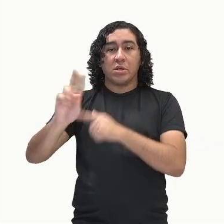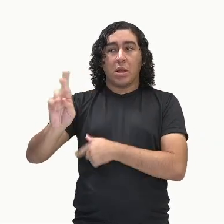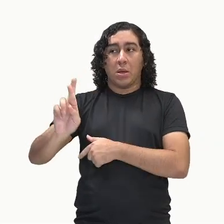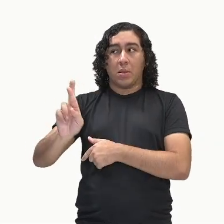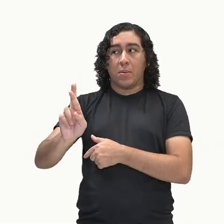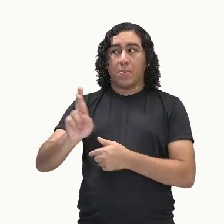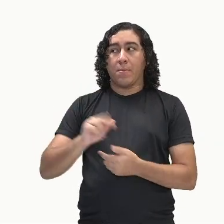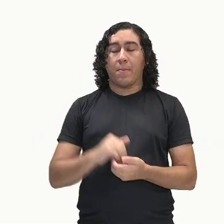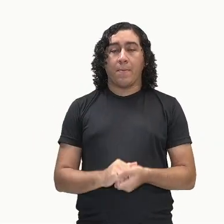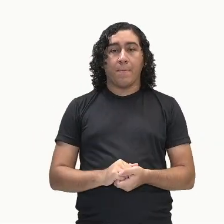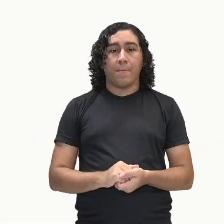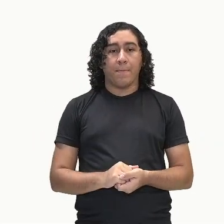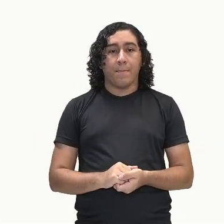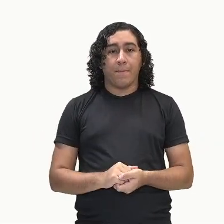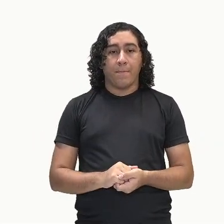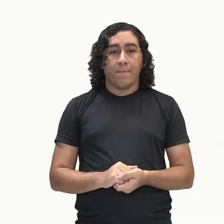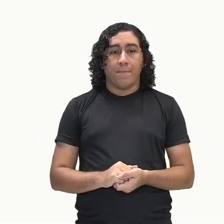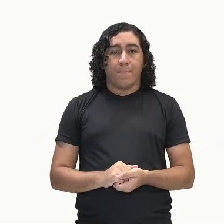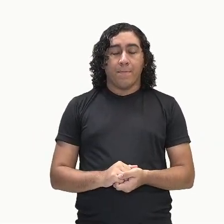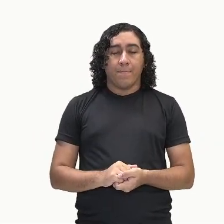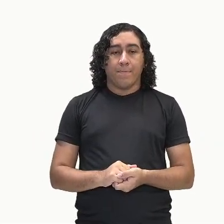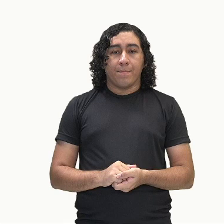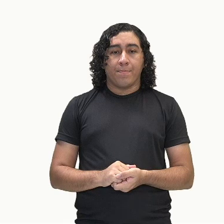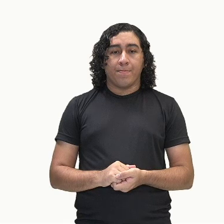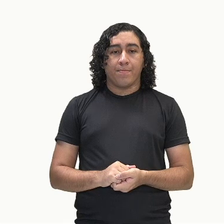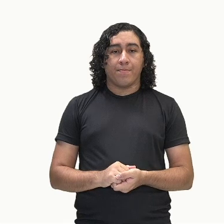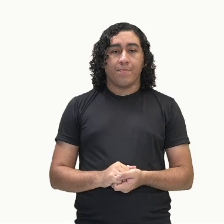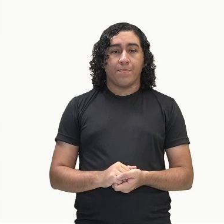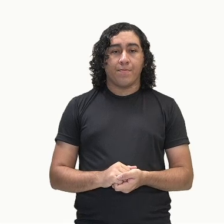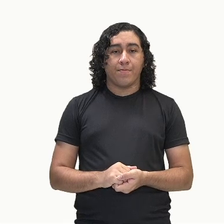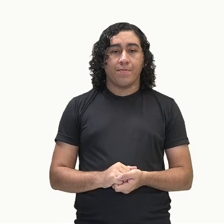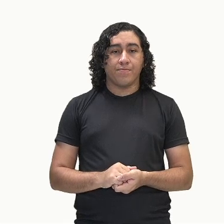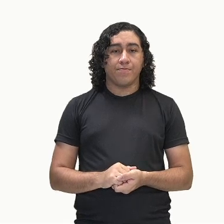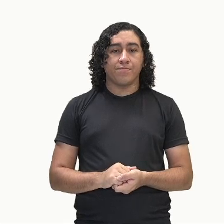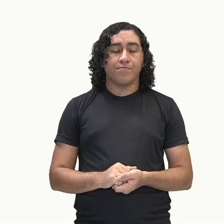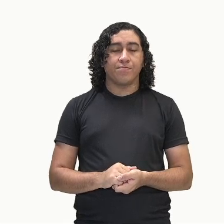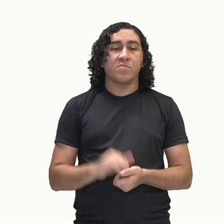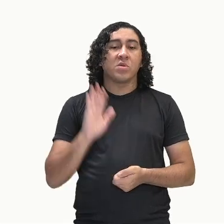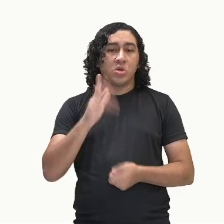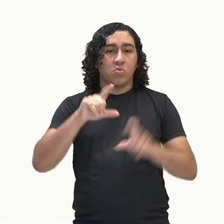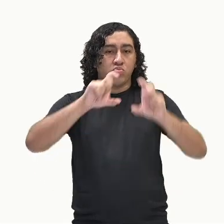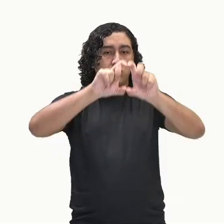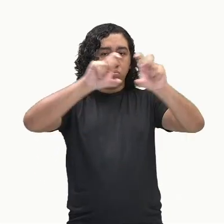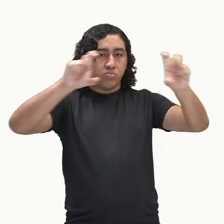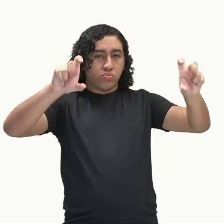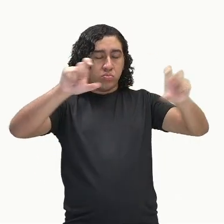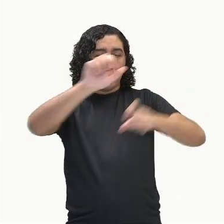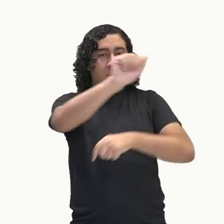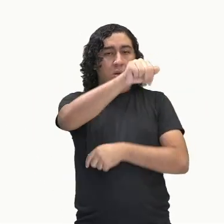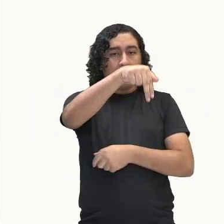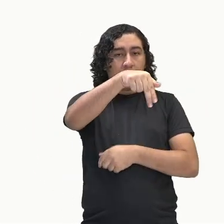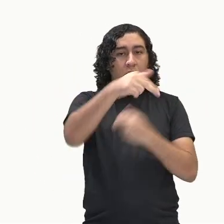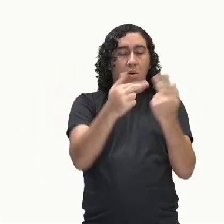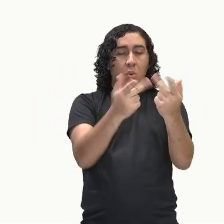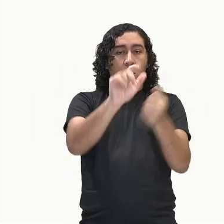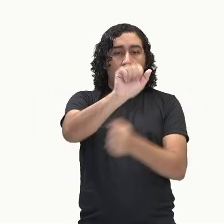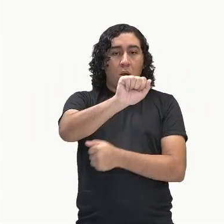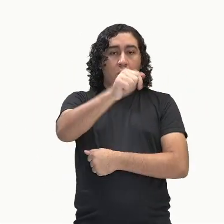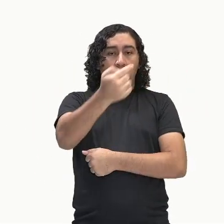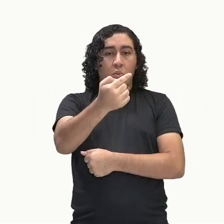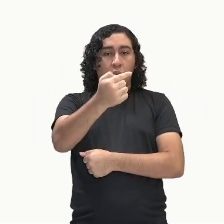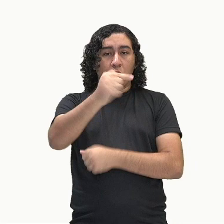vezes a razão. Ok? Aqui está, ó, a fórmula do termo geral. AN igual a 1